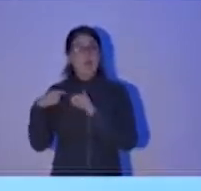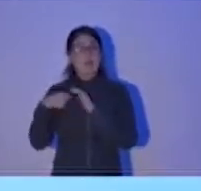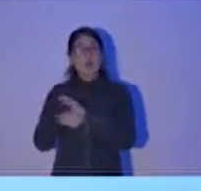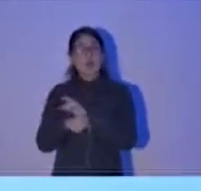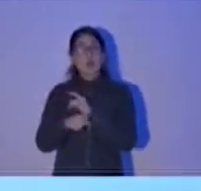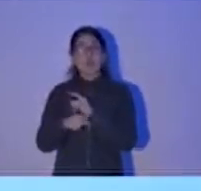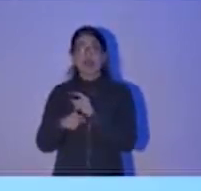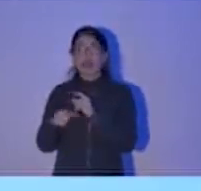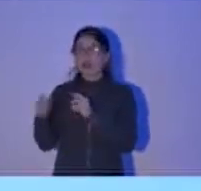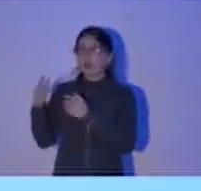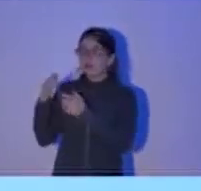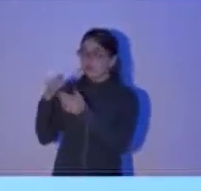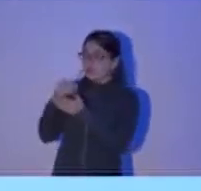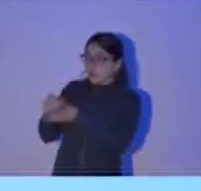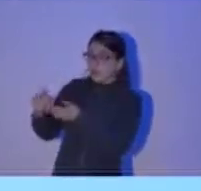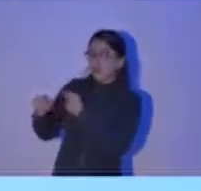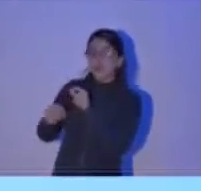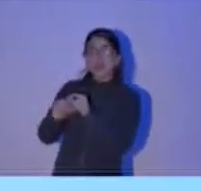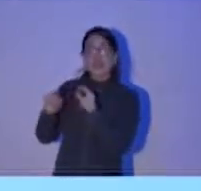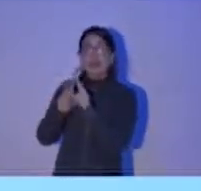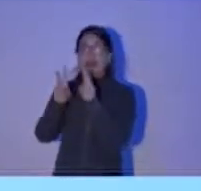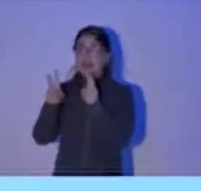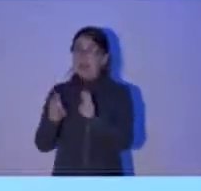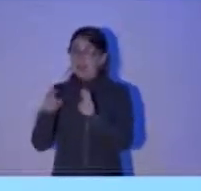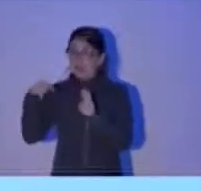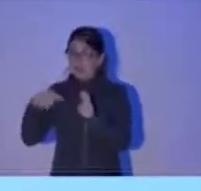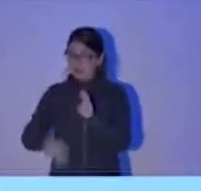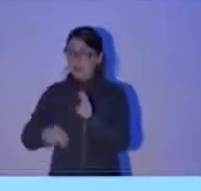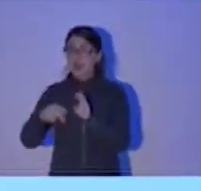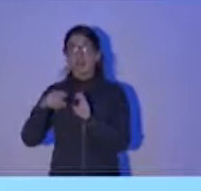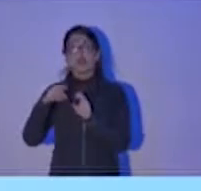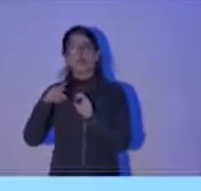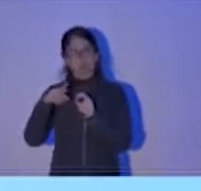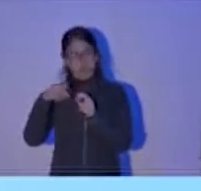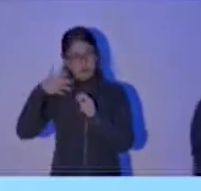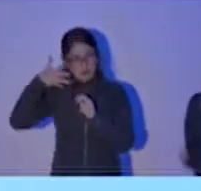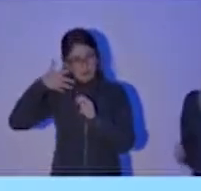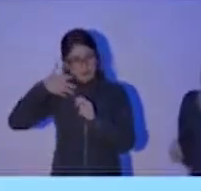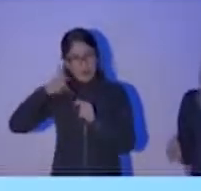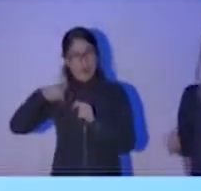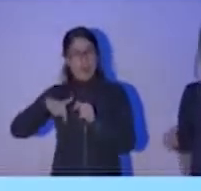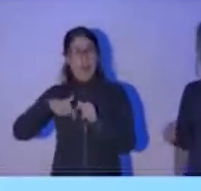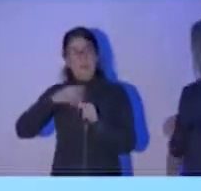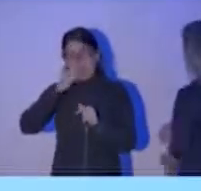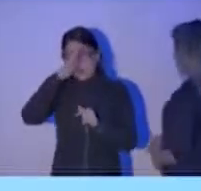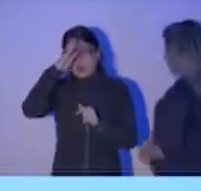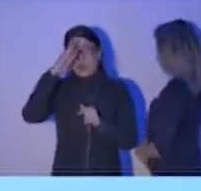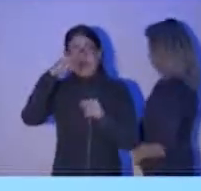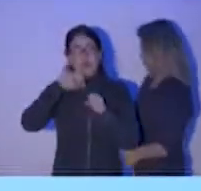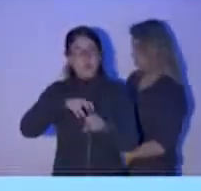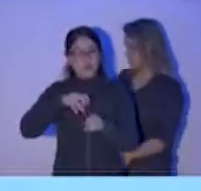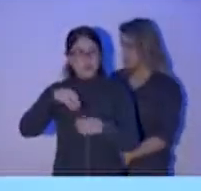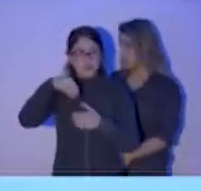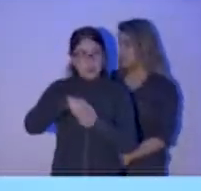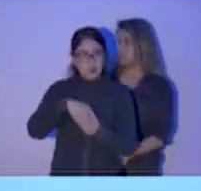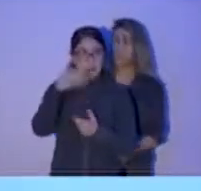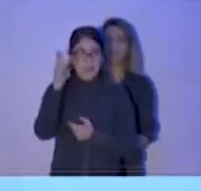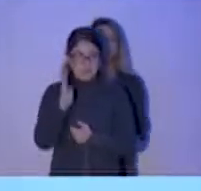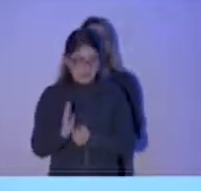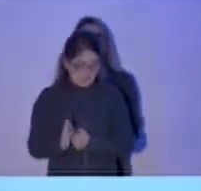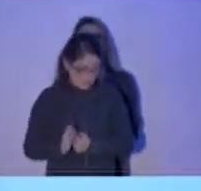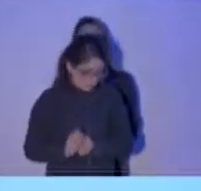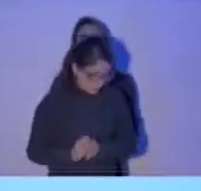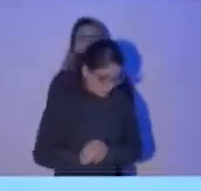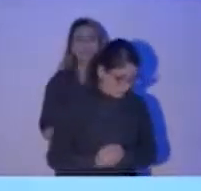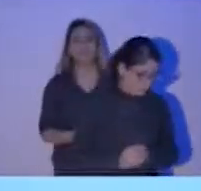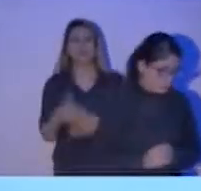justamente relacionada ao tema desse painel, que é a agenda de prioridades para a educação no Brasil. Eu trouxe aqui um